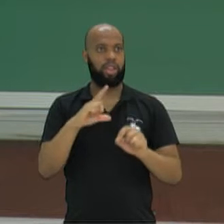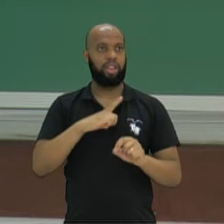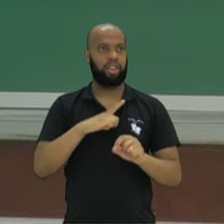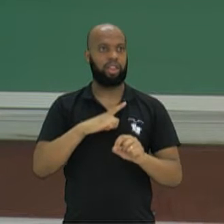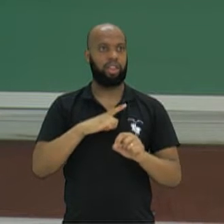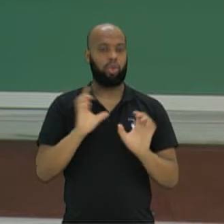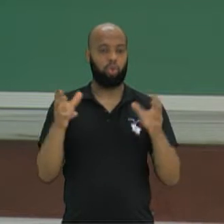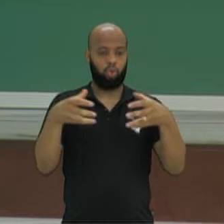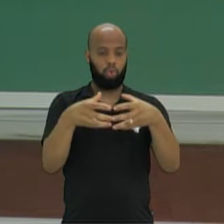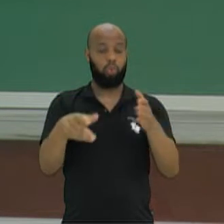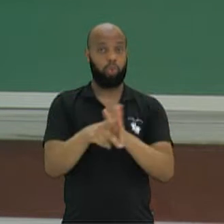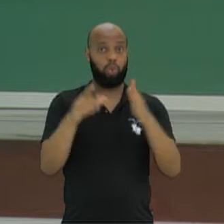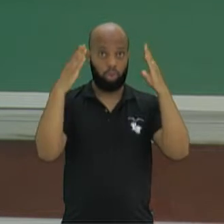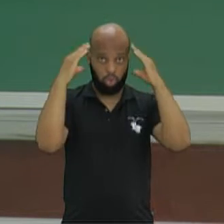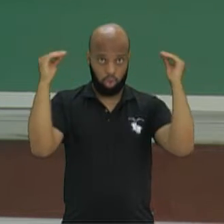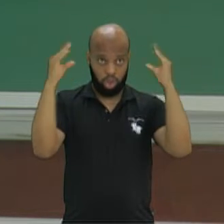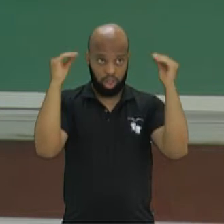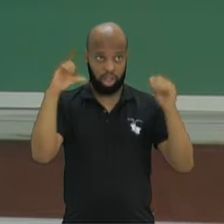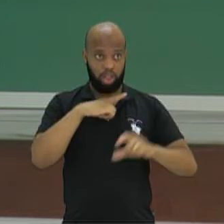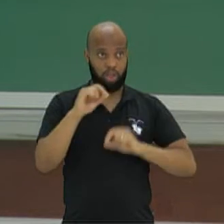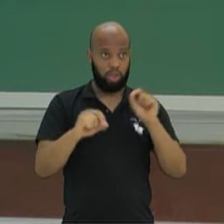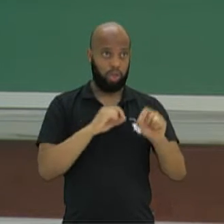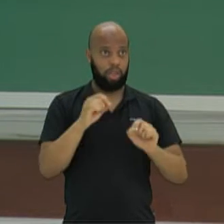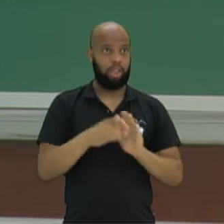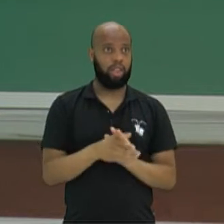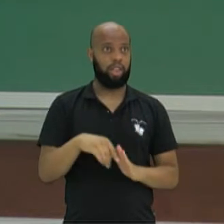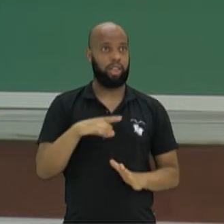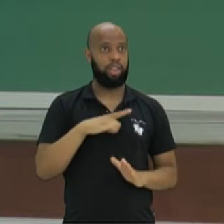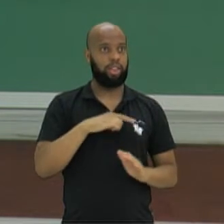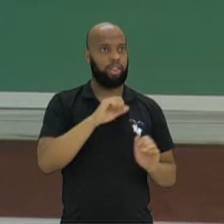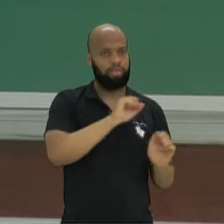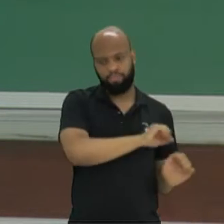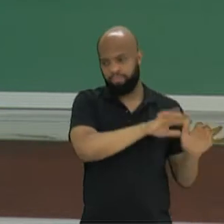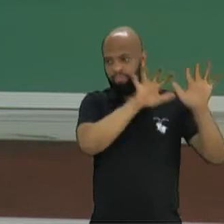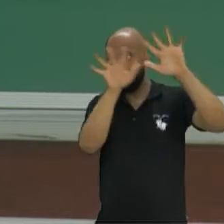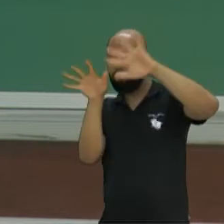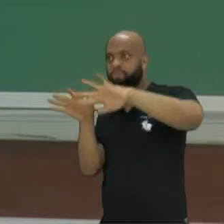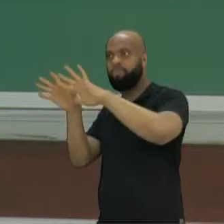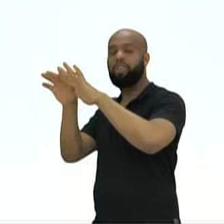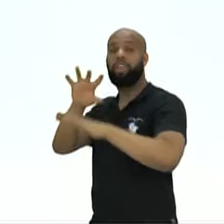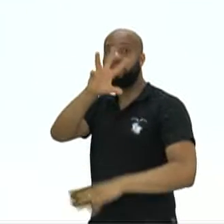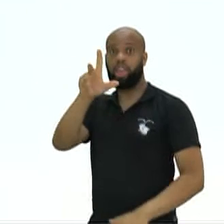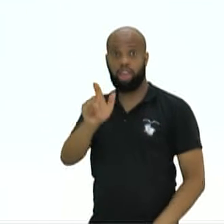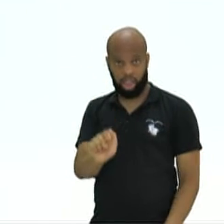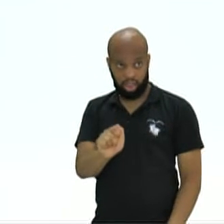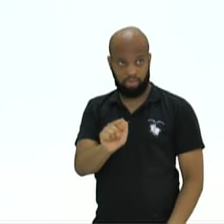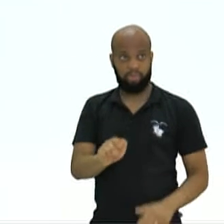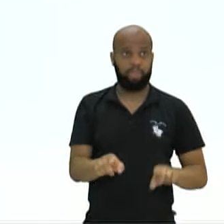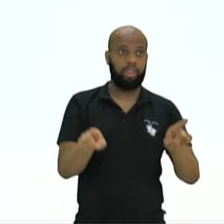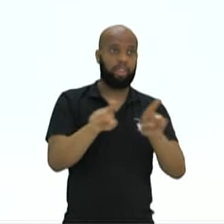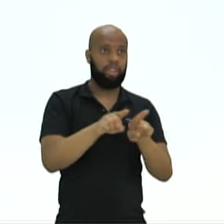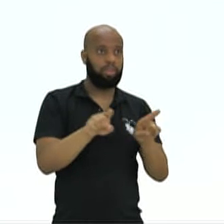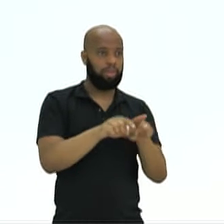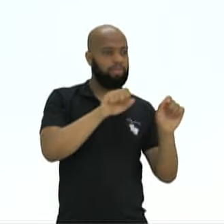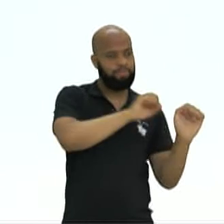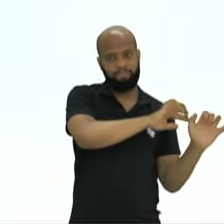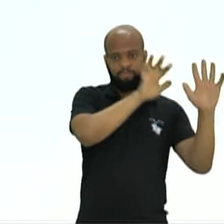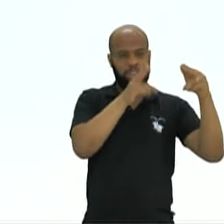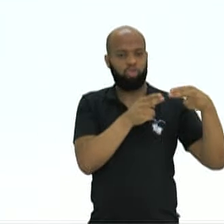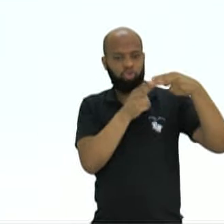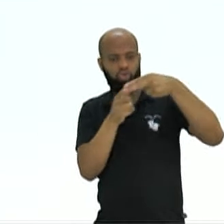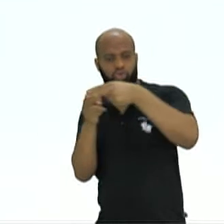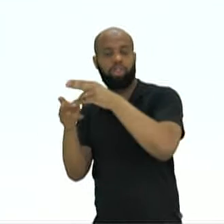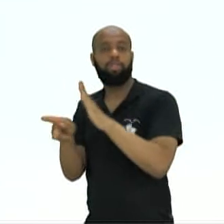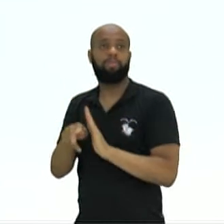expedições holandesas, né, para São Jorge da Mina, para São Paulo de Luanda, na África, e expedições